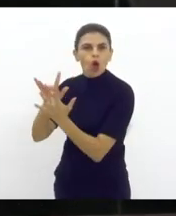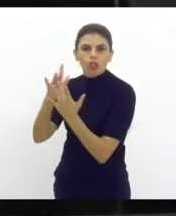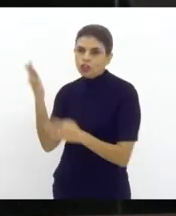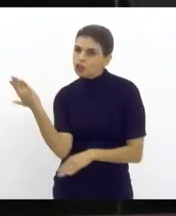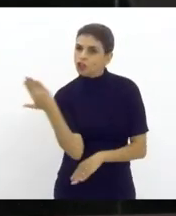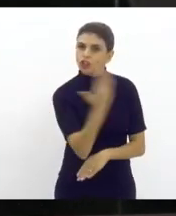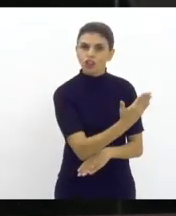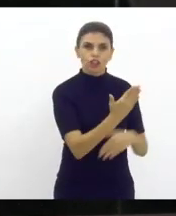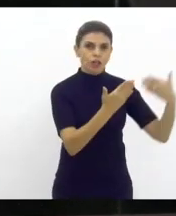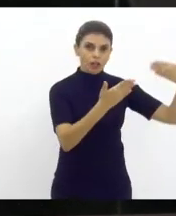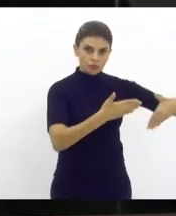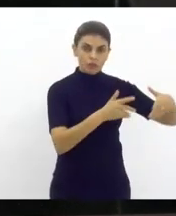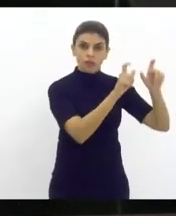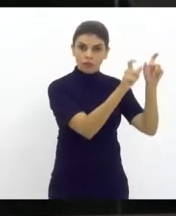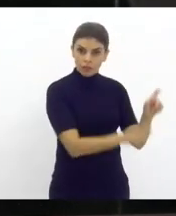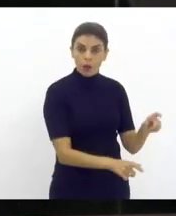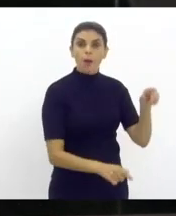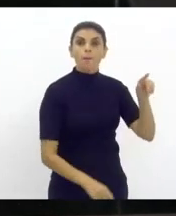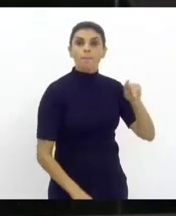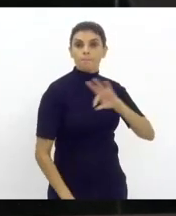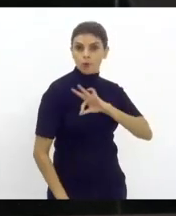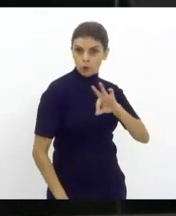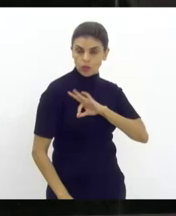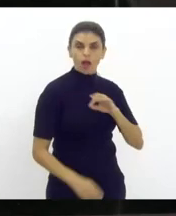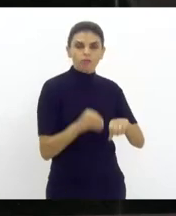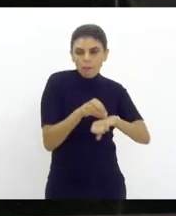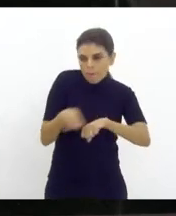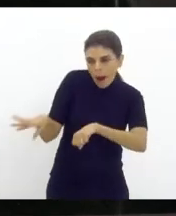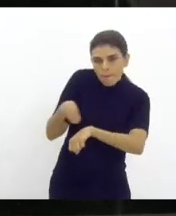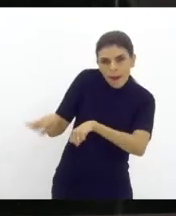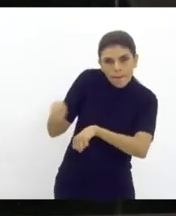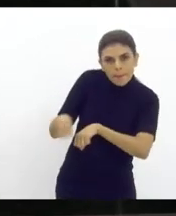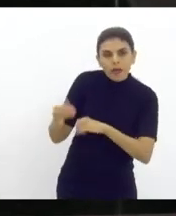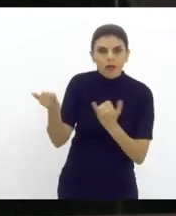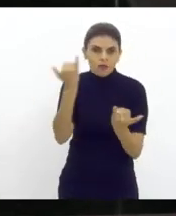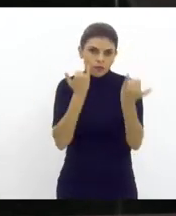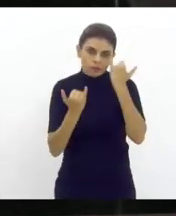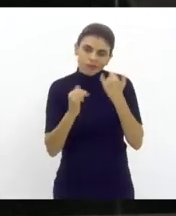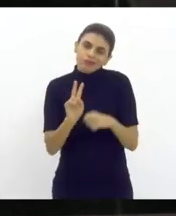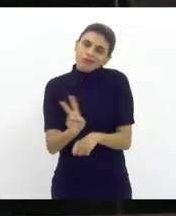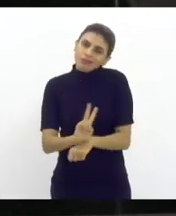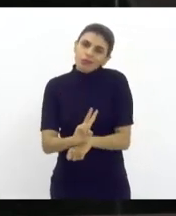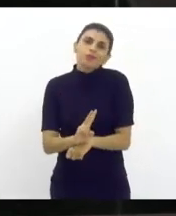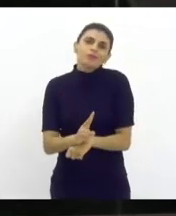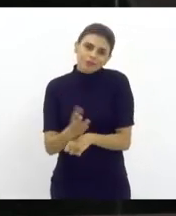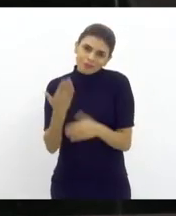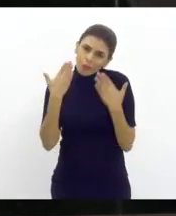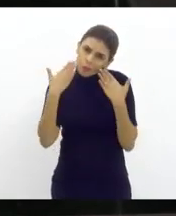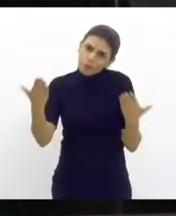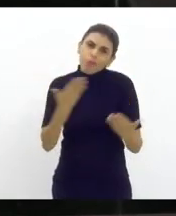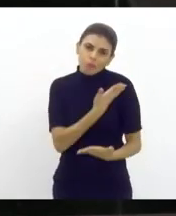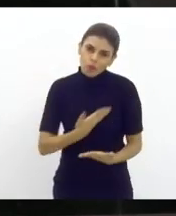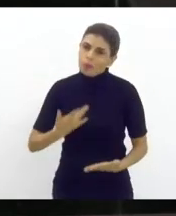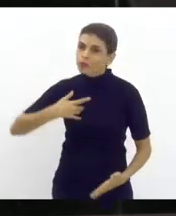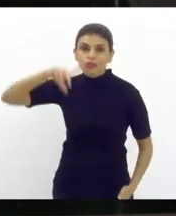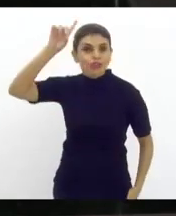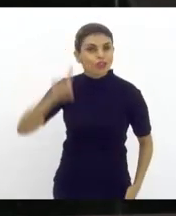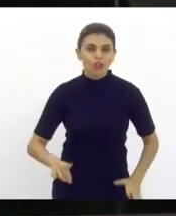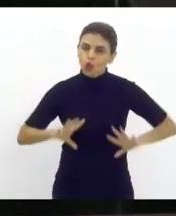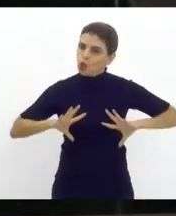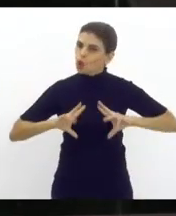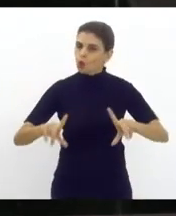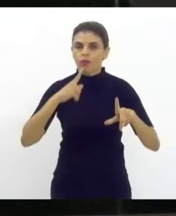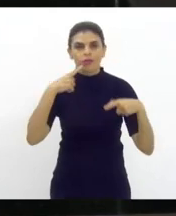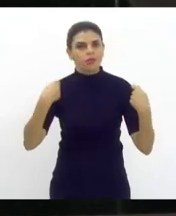policiais que é de suma importância para que eles possam estar passando a informação porque Segurança Pública é um direito de todos e um dever